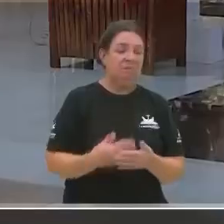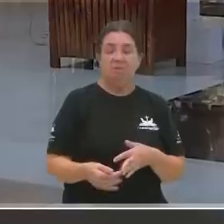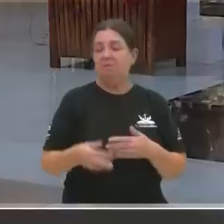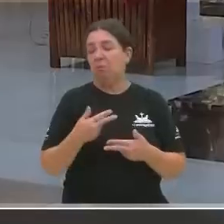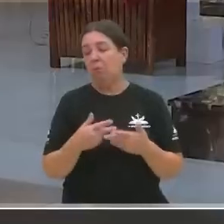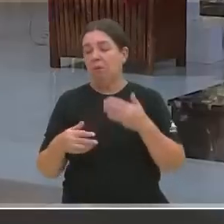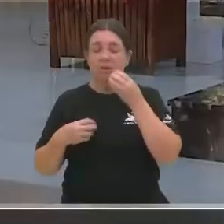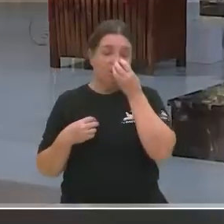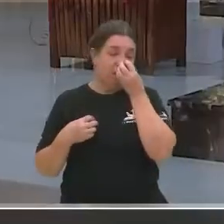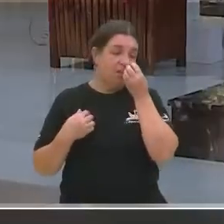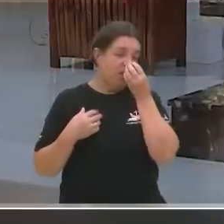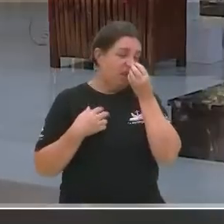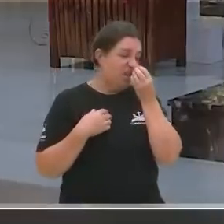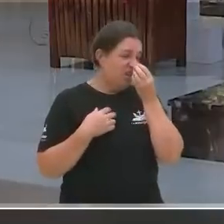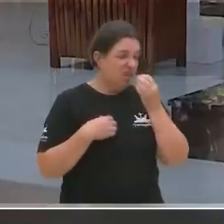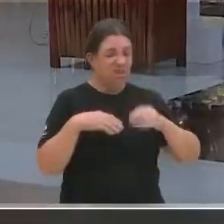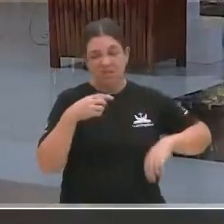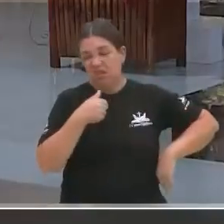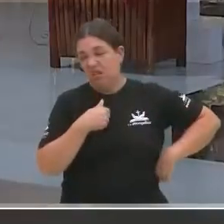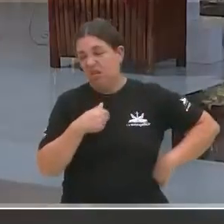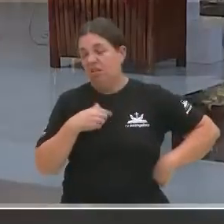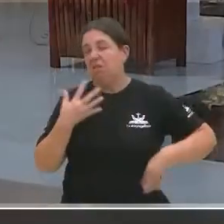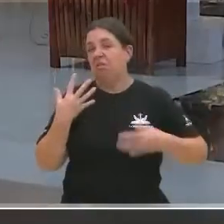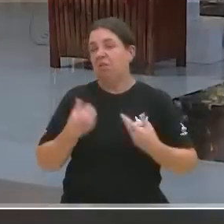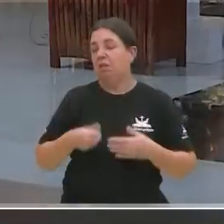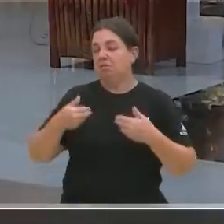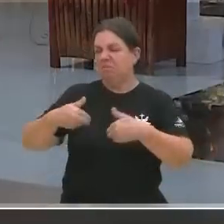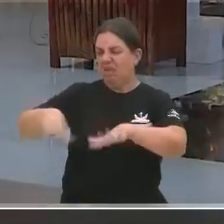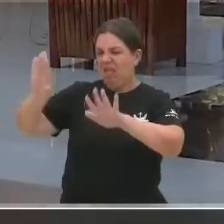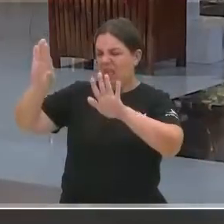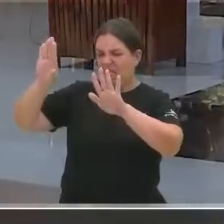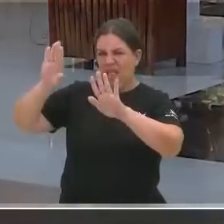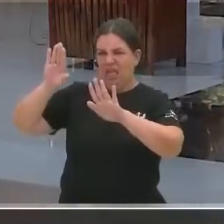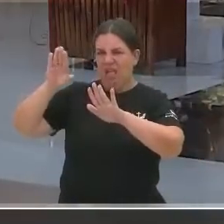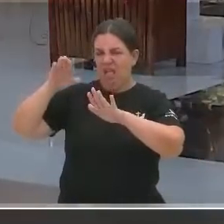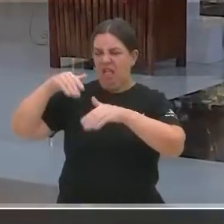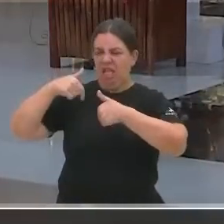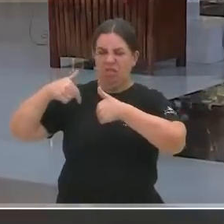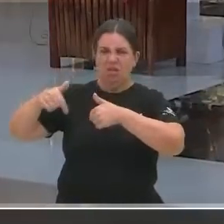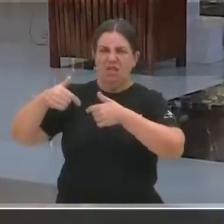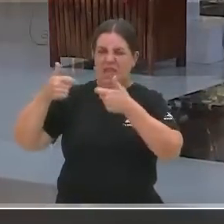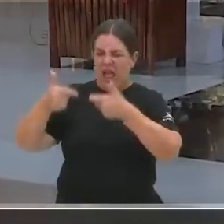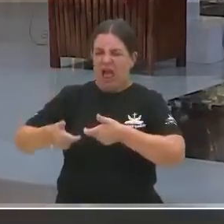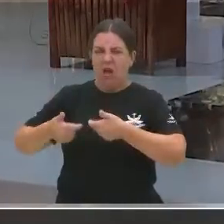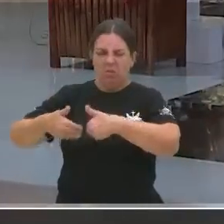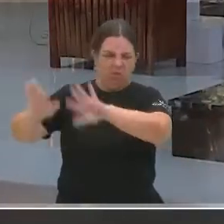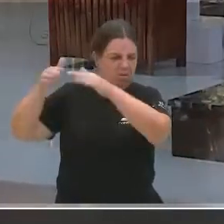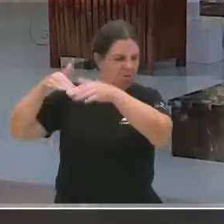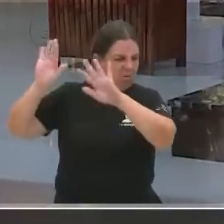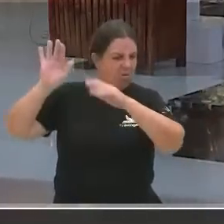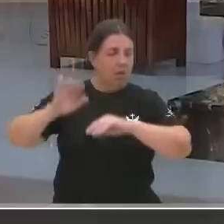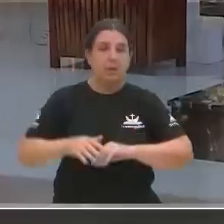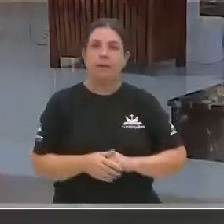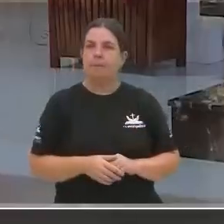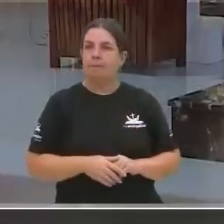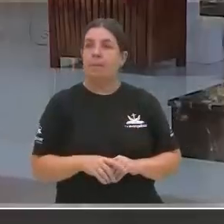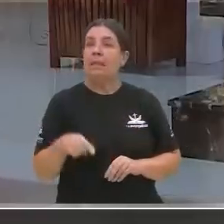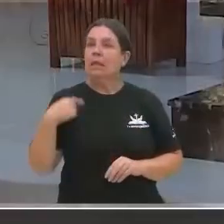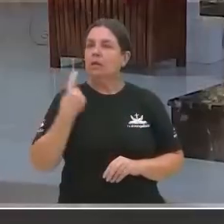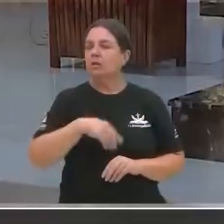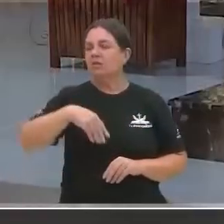a gente manda pastar Por muito menos a gente